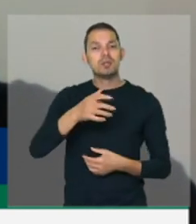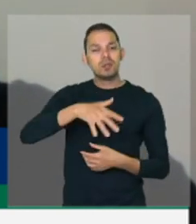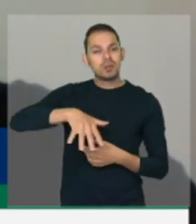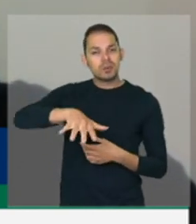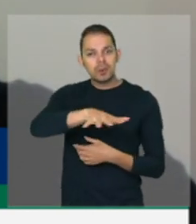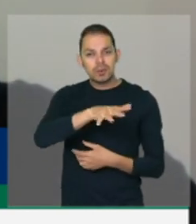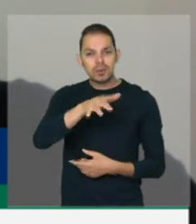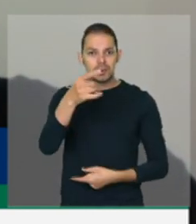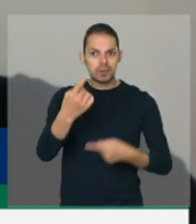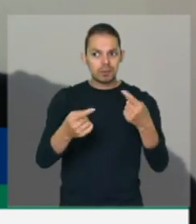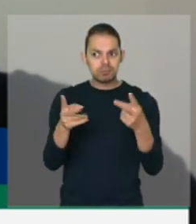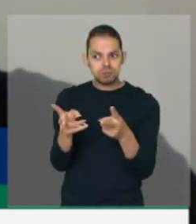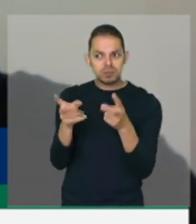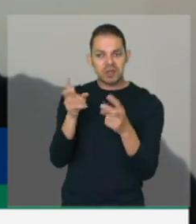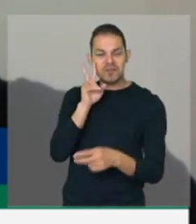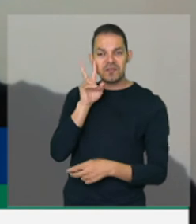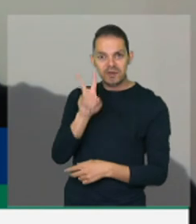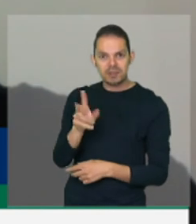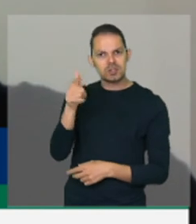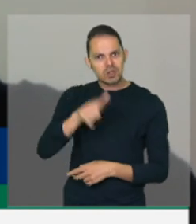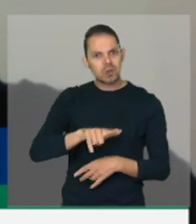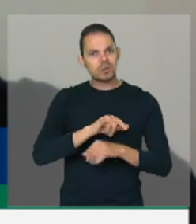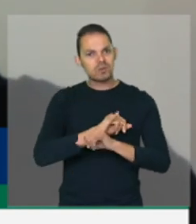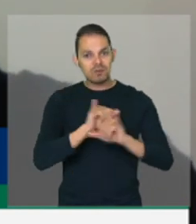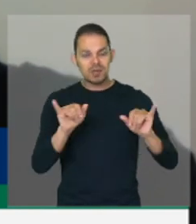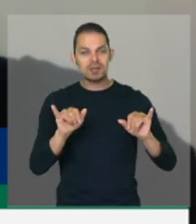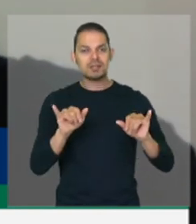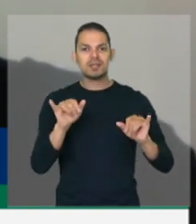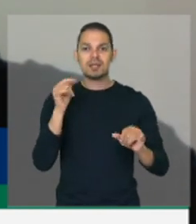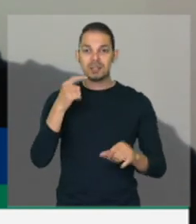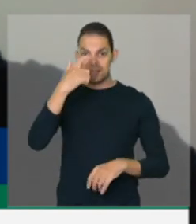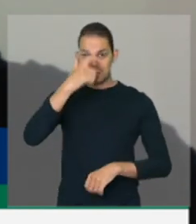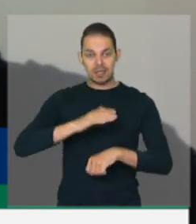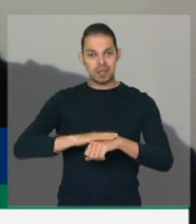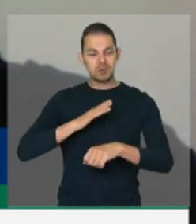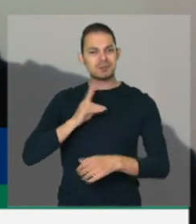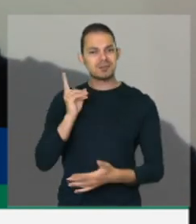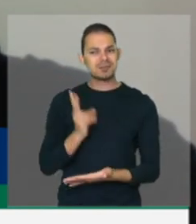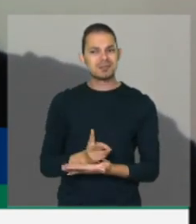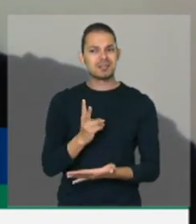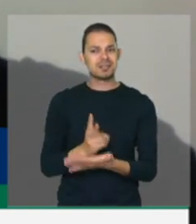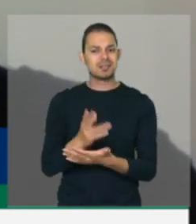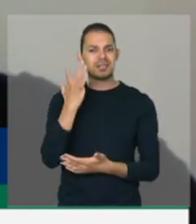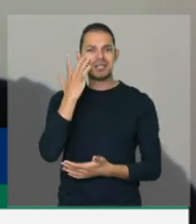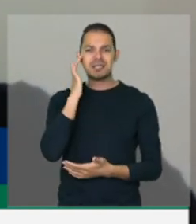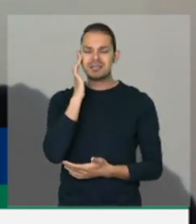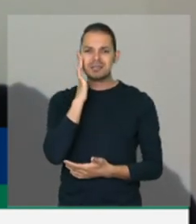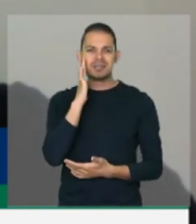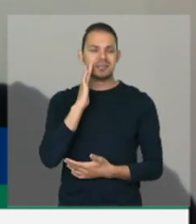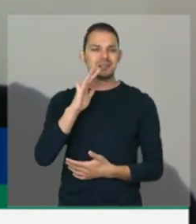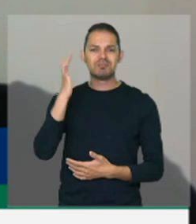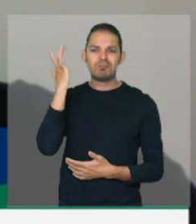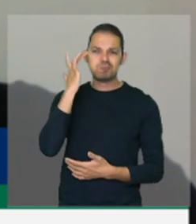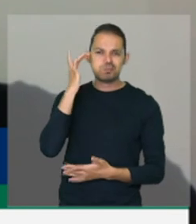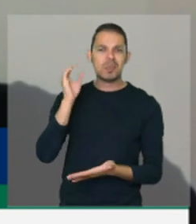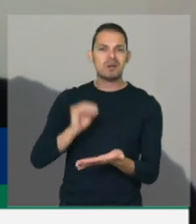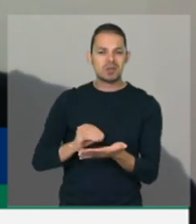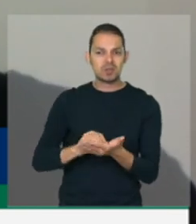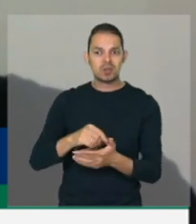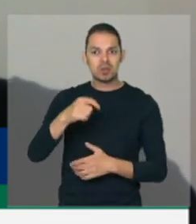sendo massacrado, friso aqui, presidente, que eu sempre achei uma grande, talvez, infantilidade, pois caminho no Rio de Janeiro